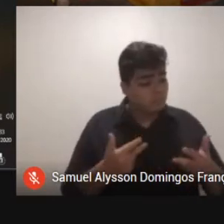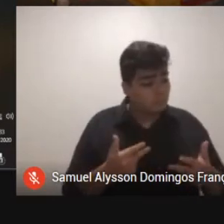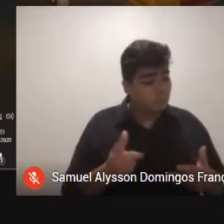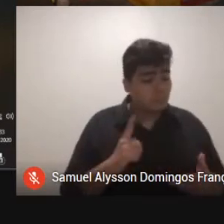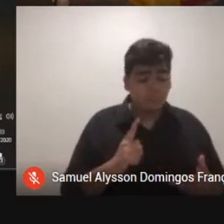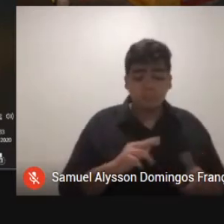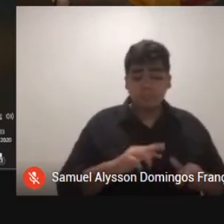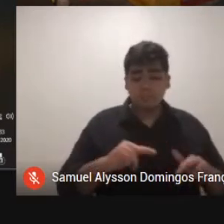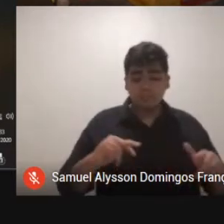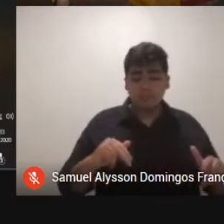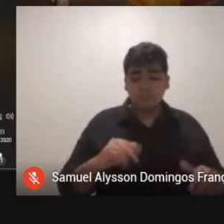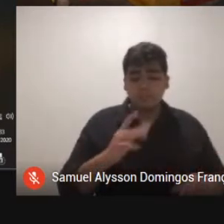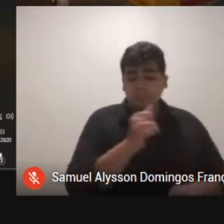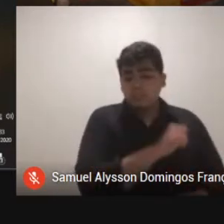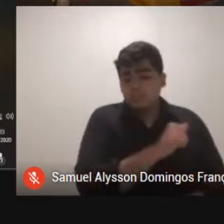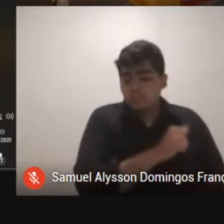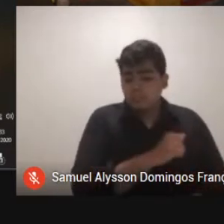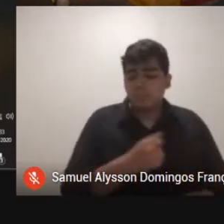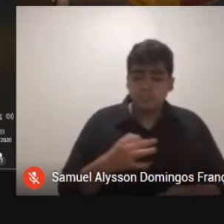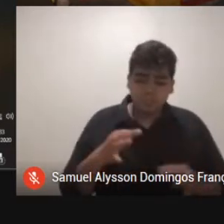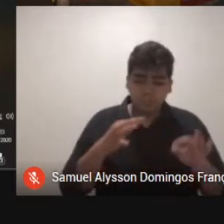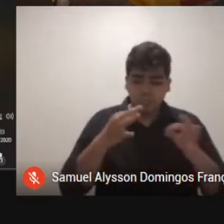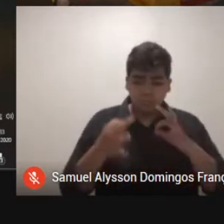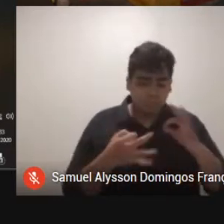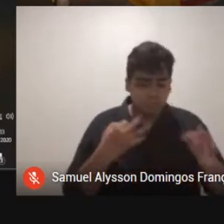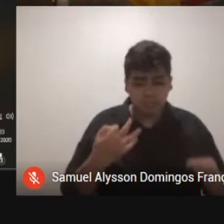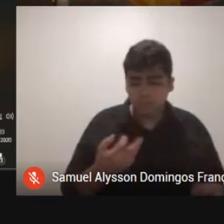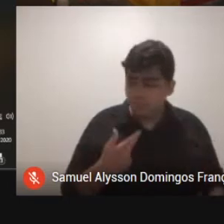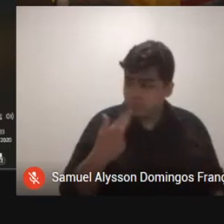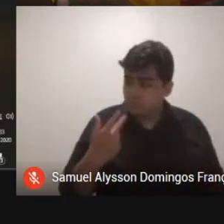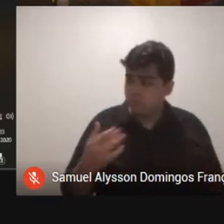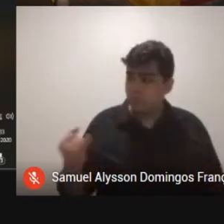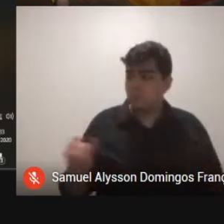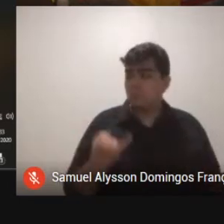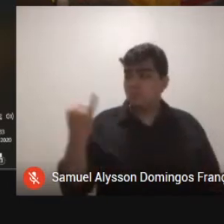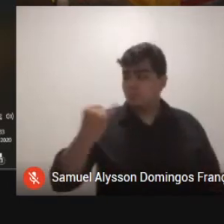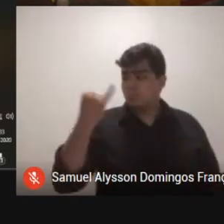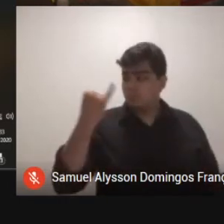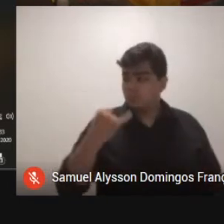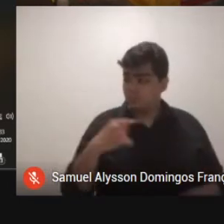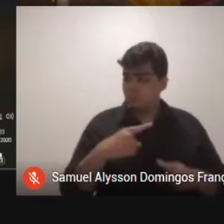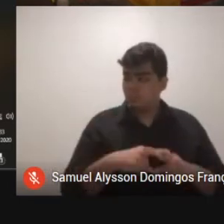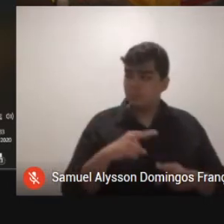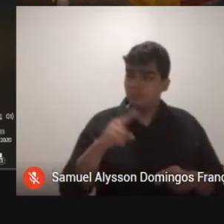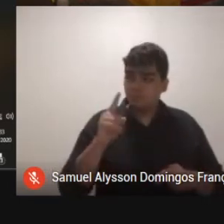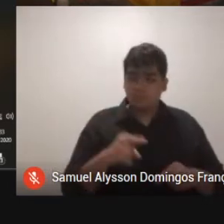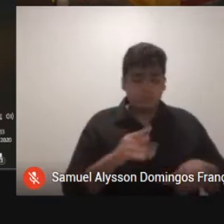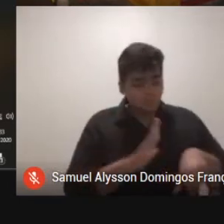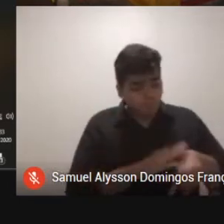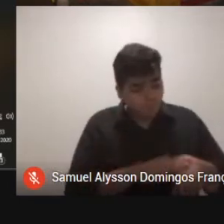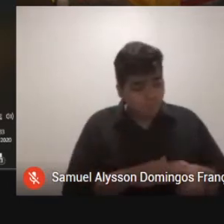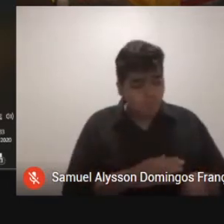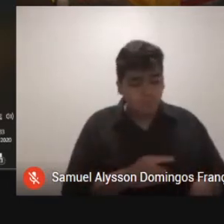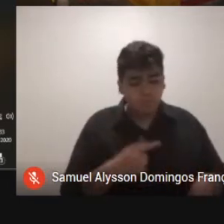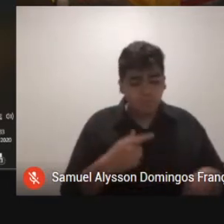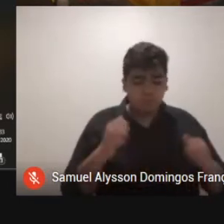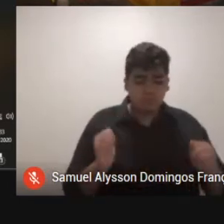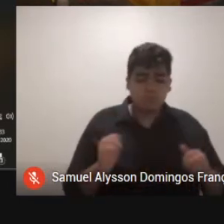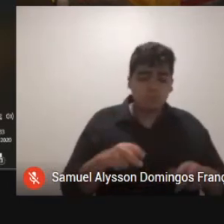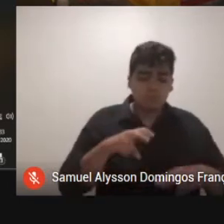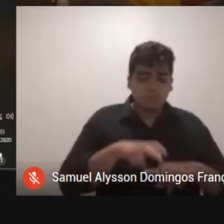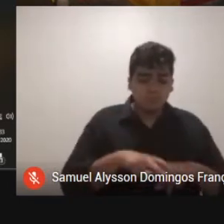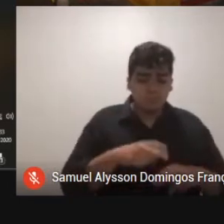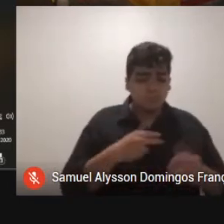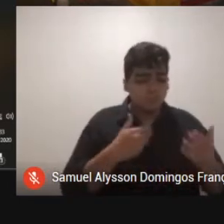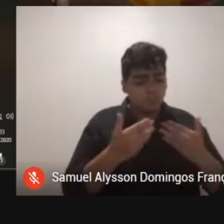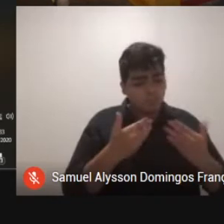depois depoimentos que o parque foi muito importante, porque era um momento que eles podiam ali sentar e conversar, e